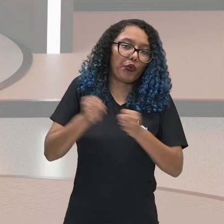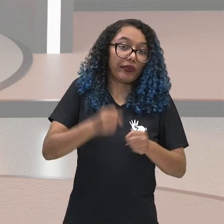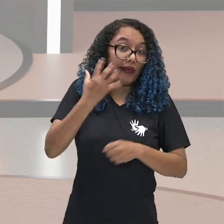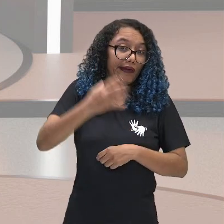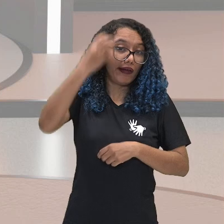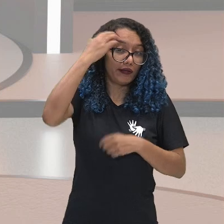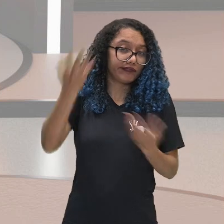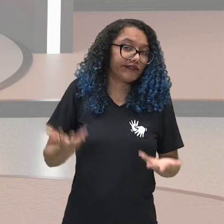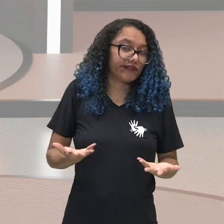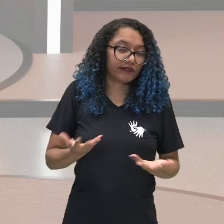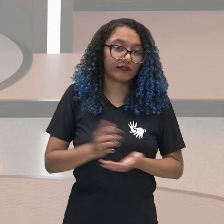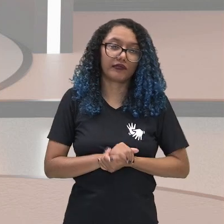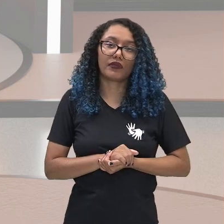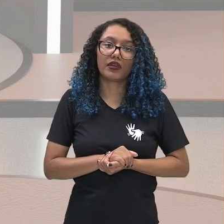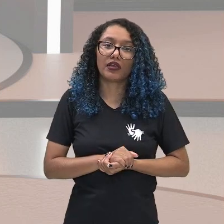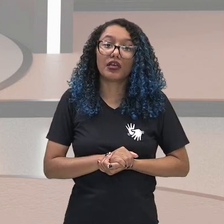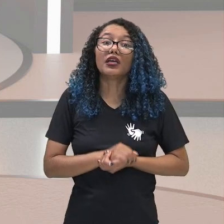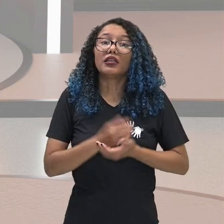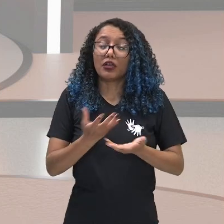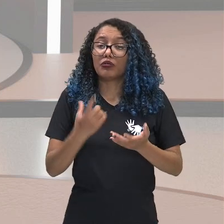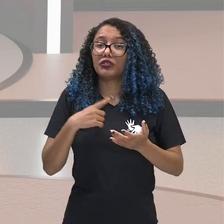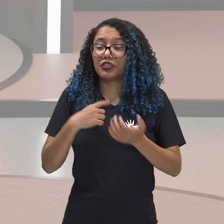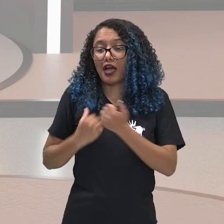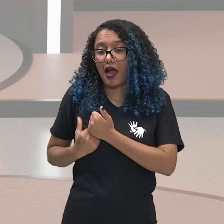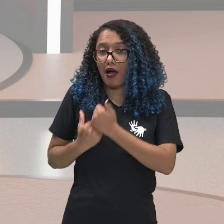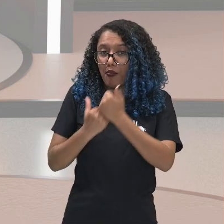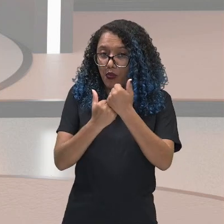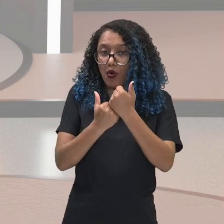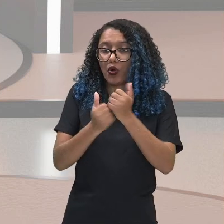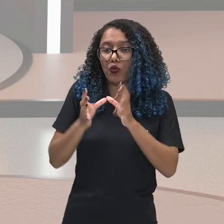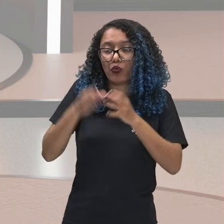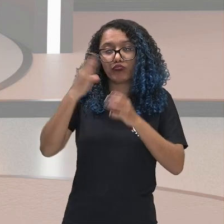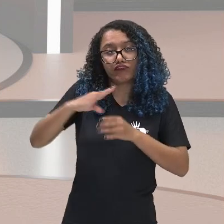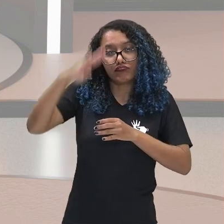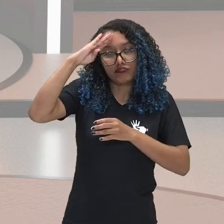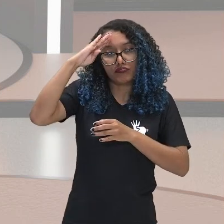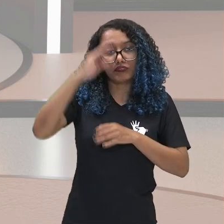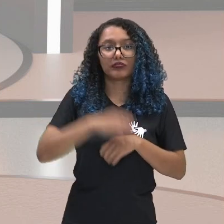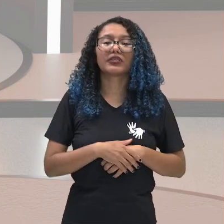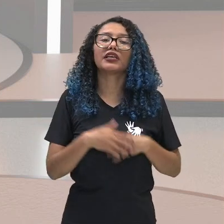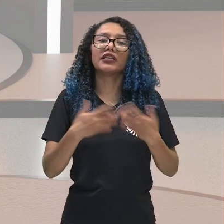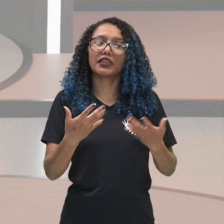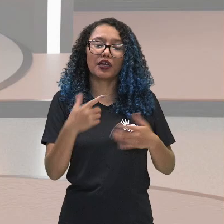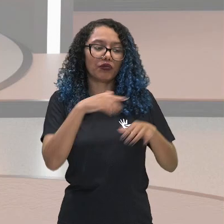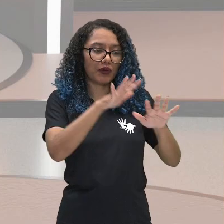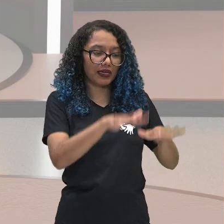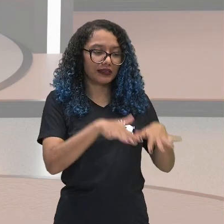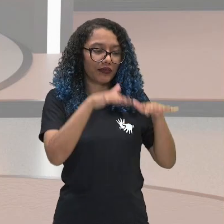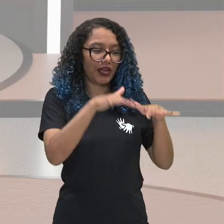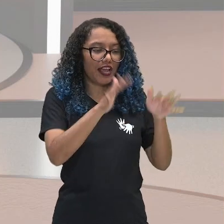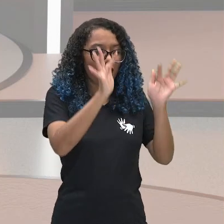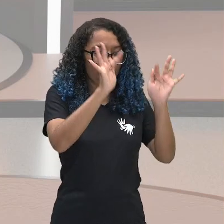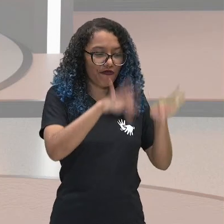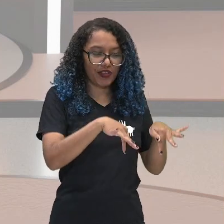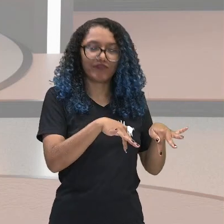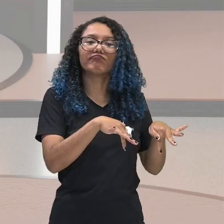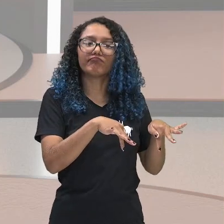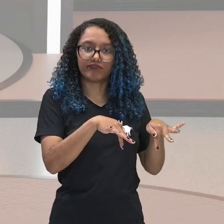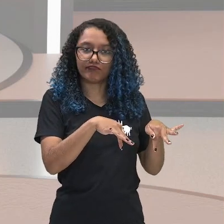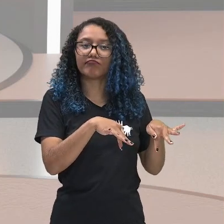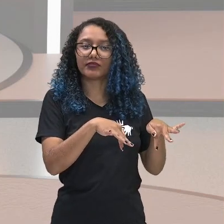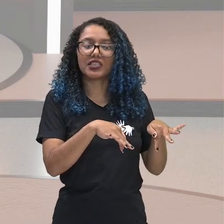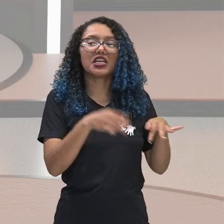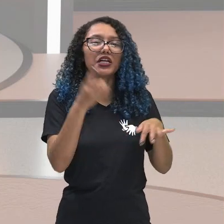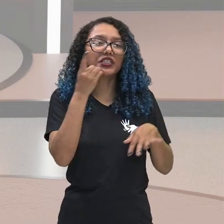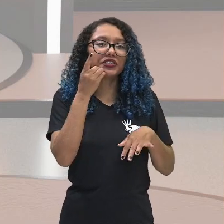o apoio, então, de tropas imperiais, ele decretou a dissolução, então, da Assembleia em 12 de